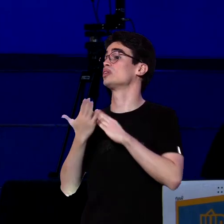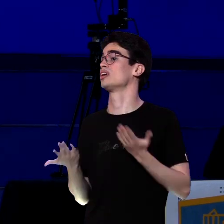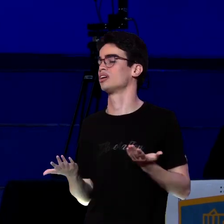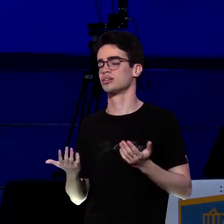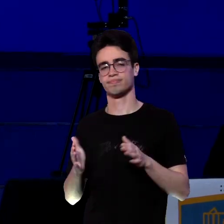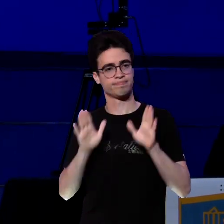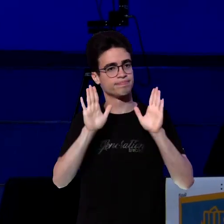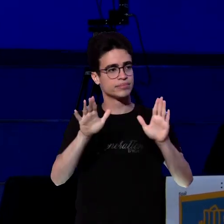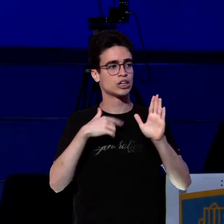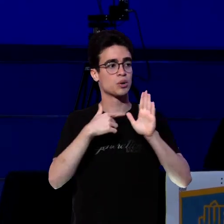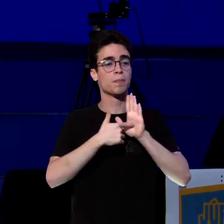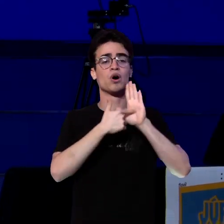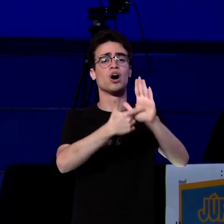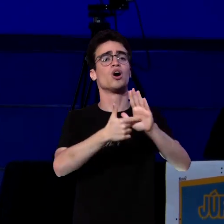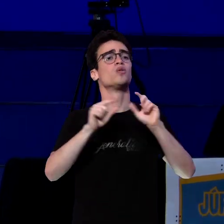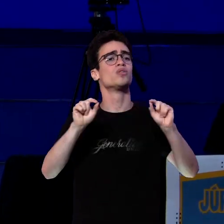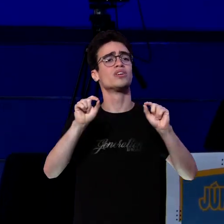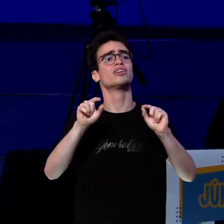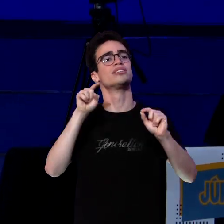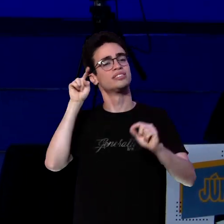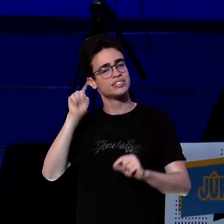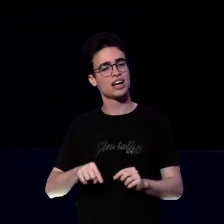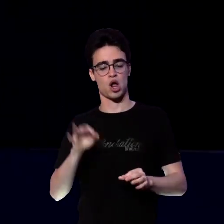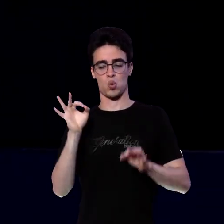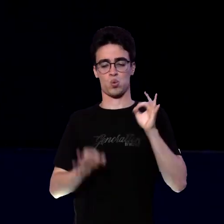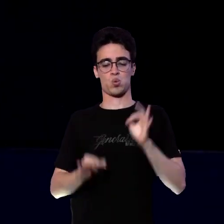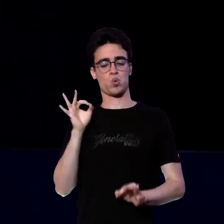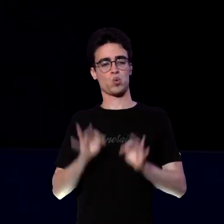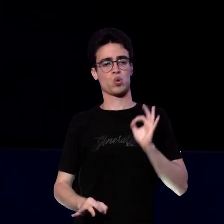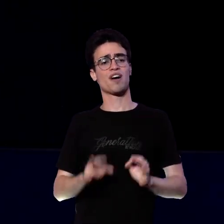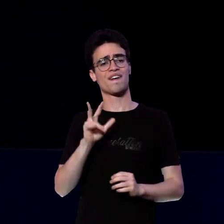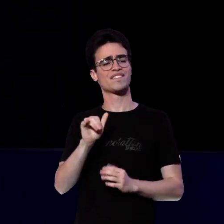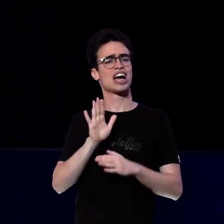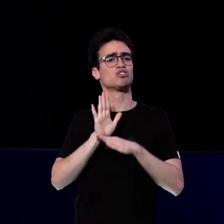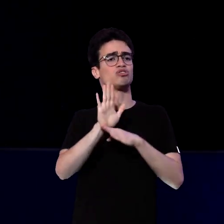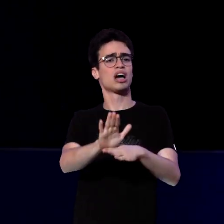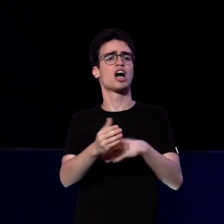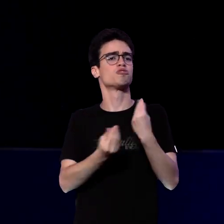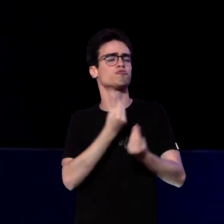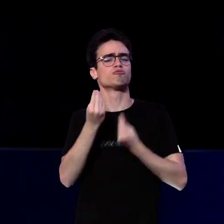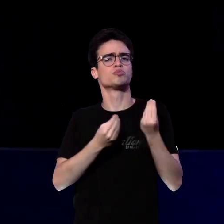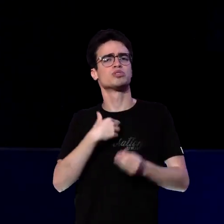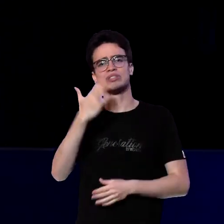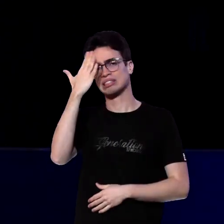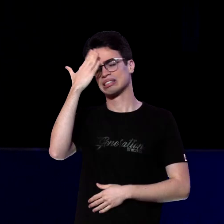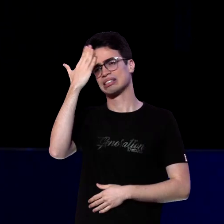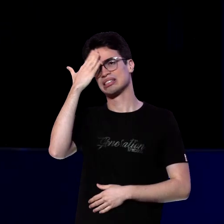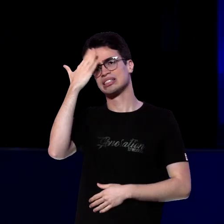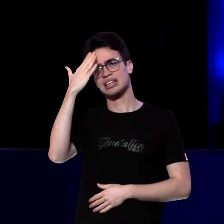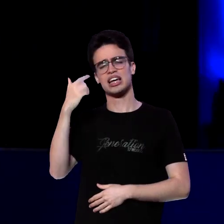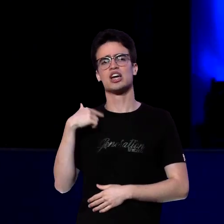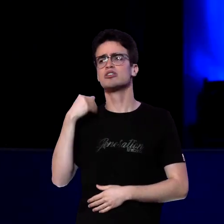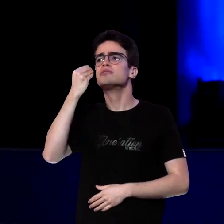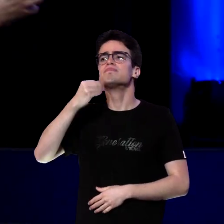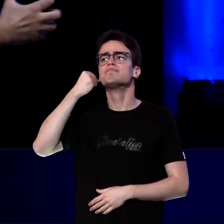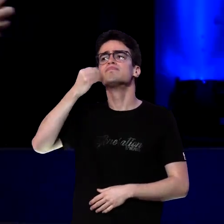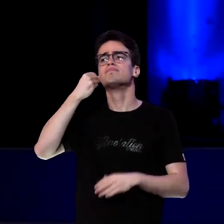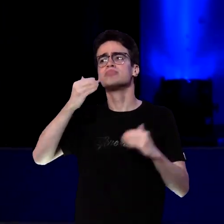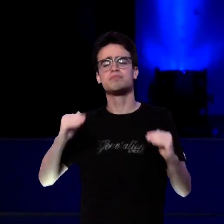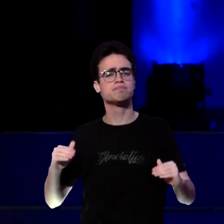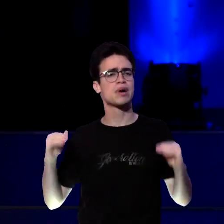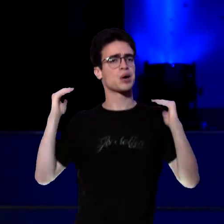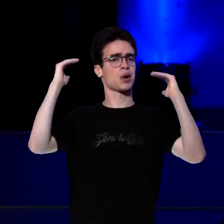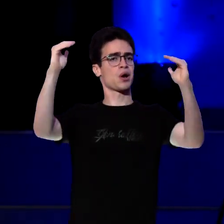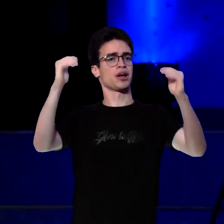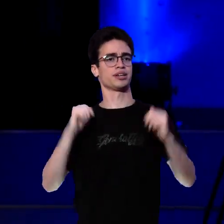vim te apresentar um tribunal que vai te ajudar um pouquinho a entender como você pode viver coisas maiores com Deus. Eles estão